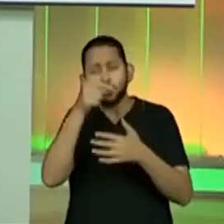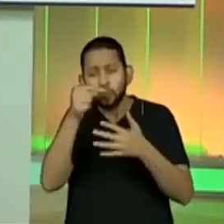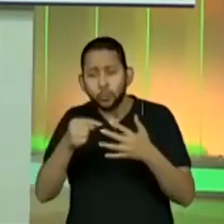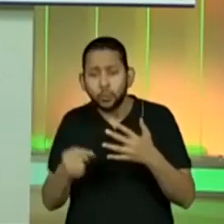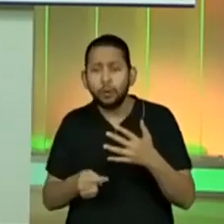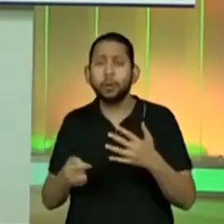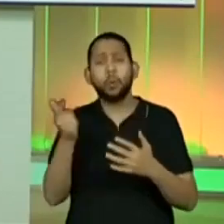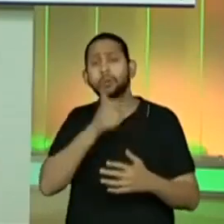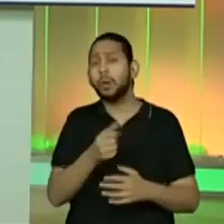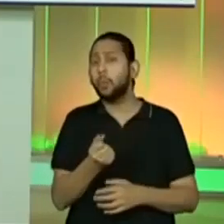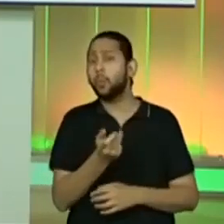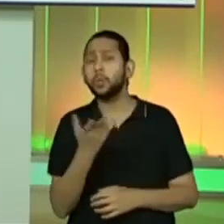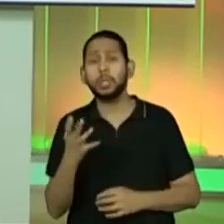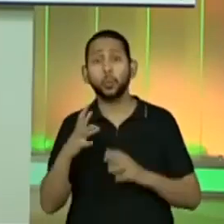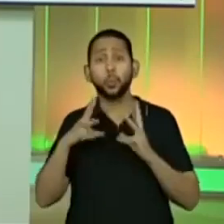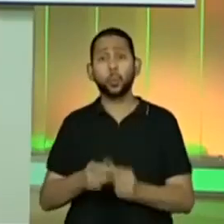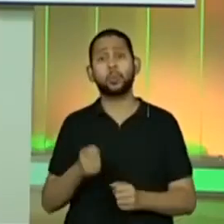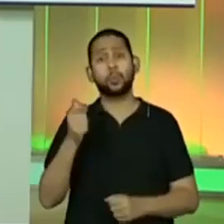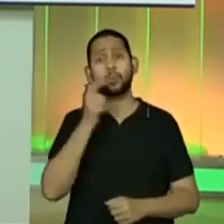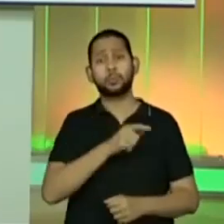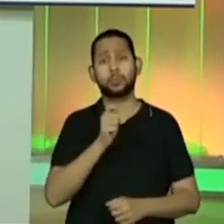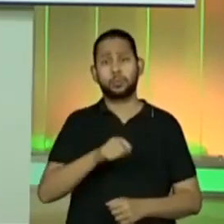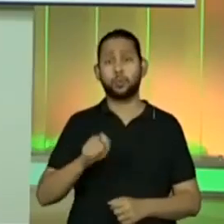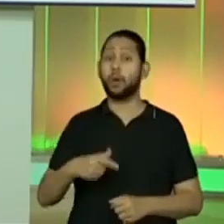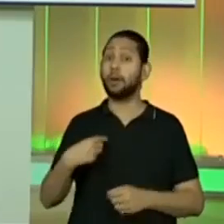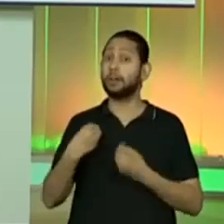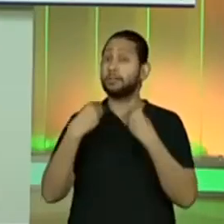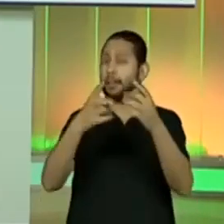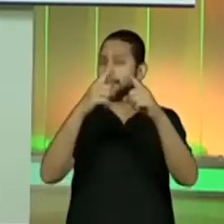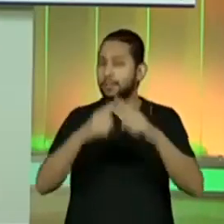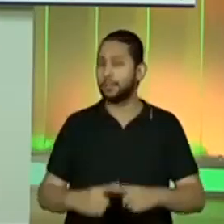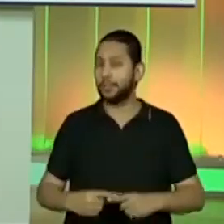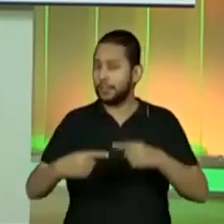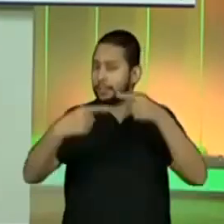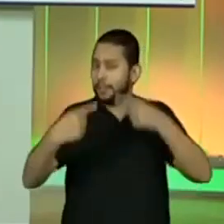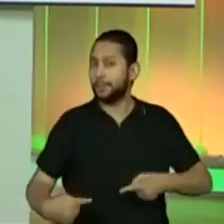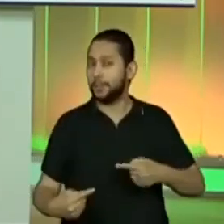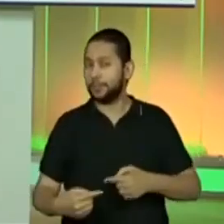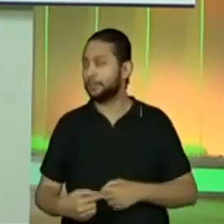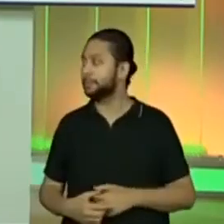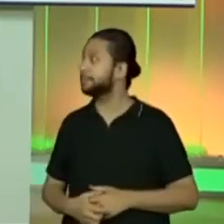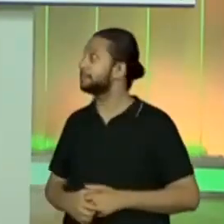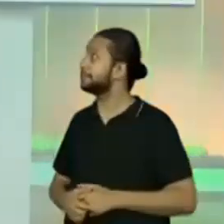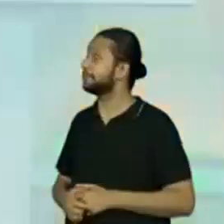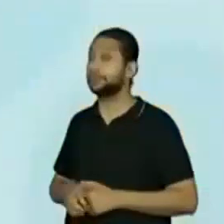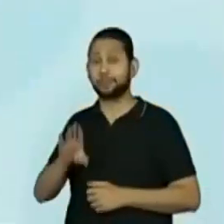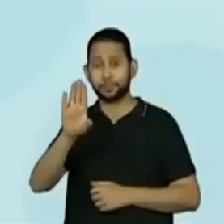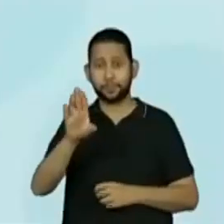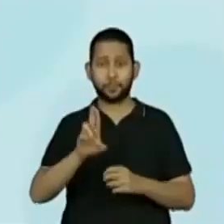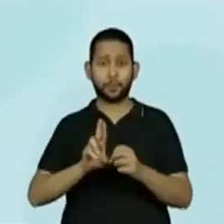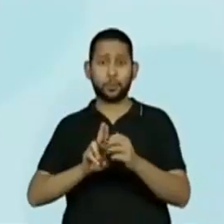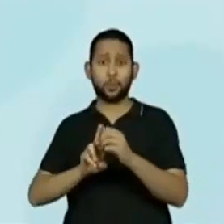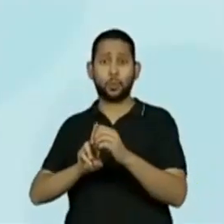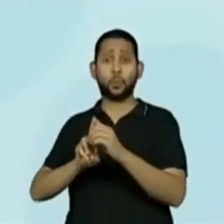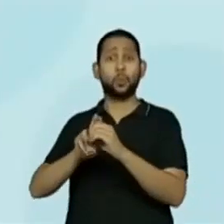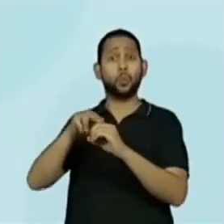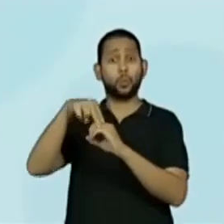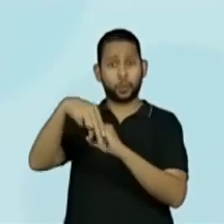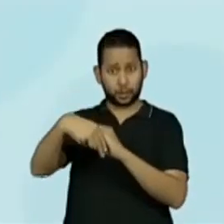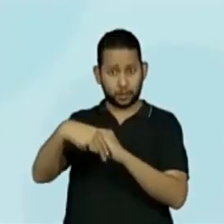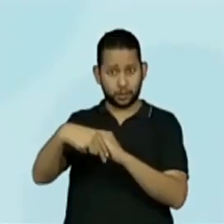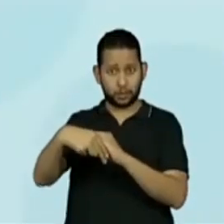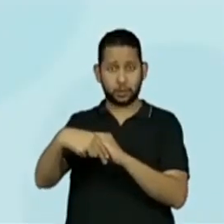quaisquer quantidades. Então, eu solto o primeiro desafio. Vamos lá? O Urano situa-se a cerca